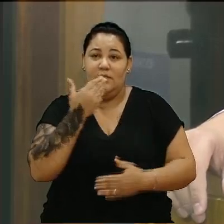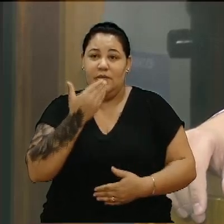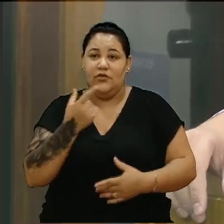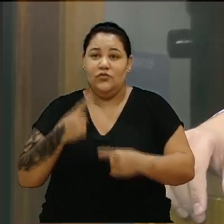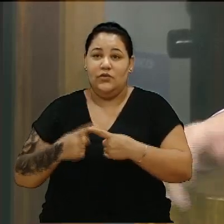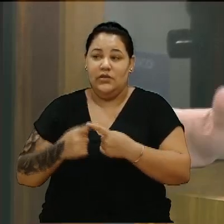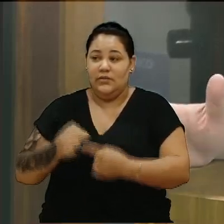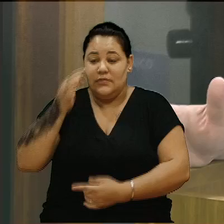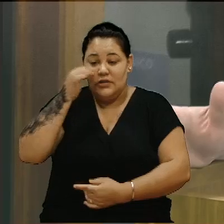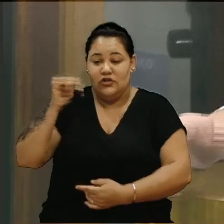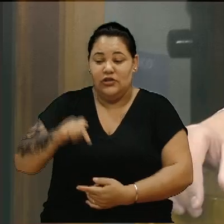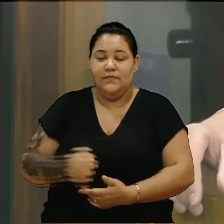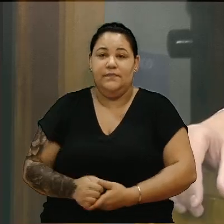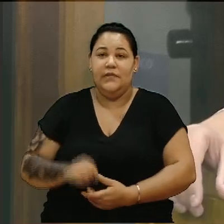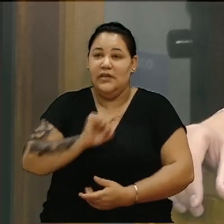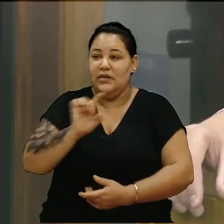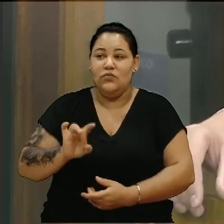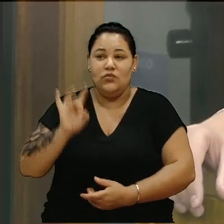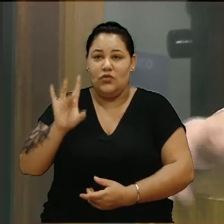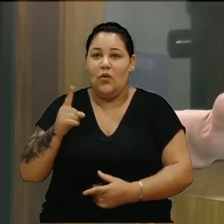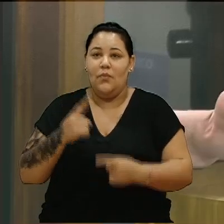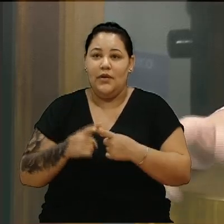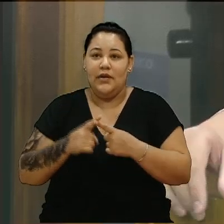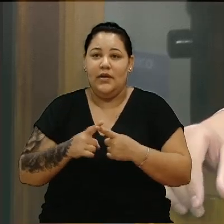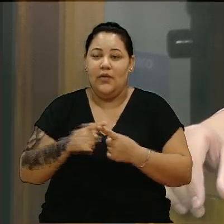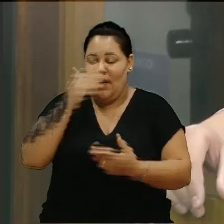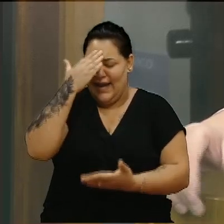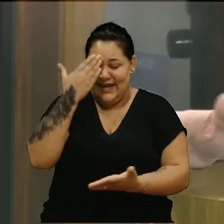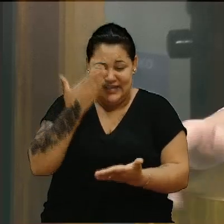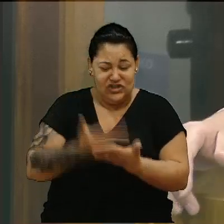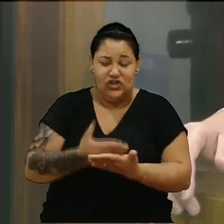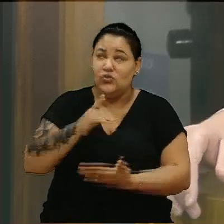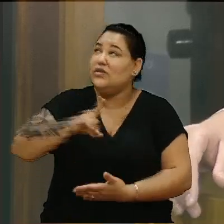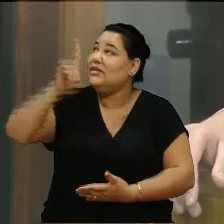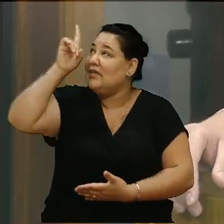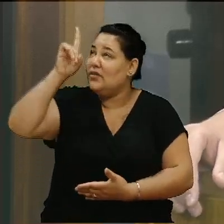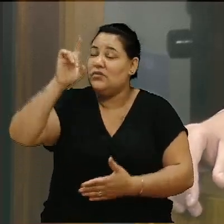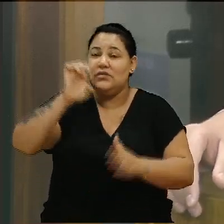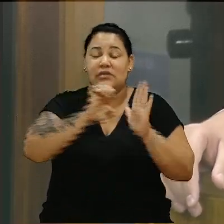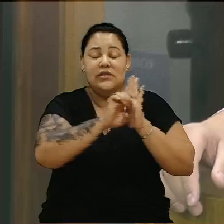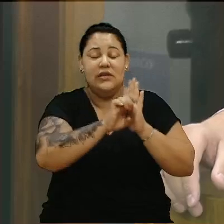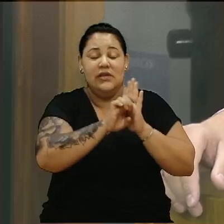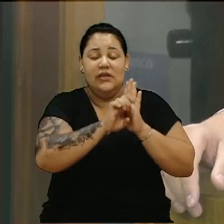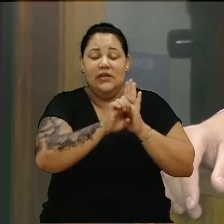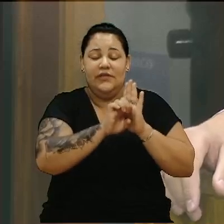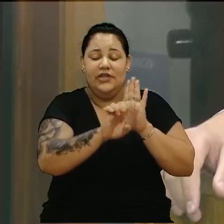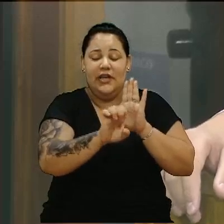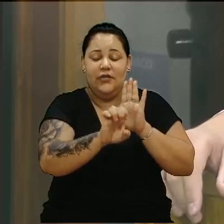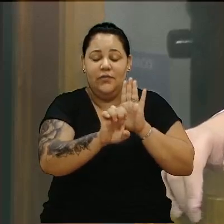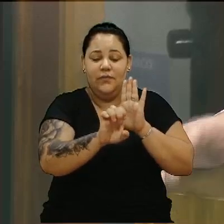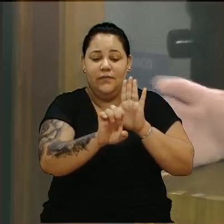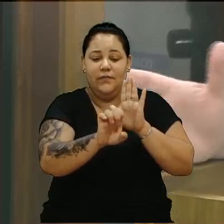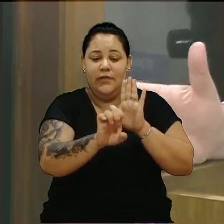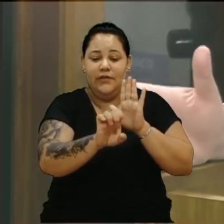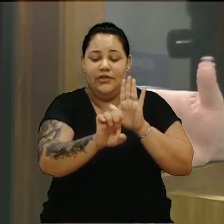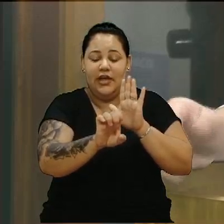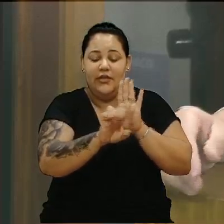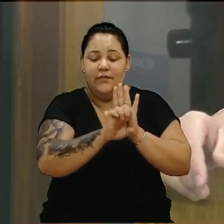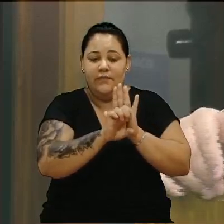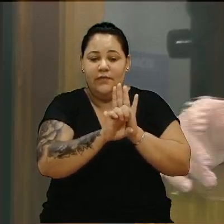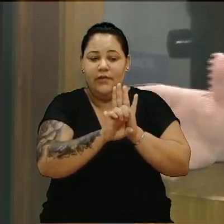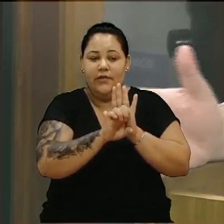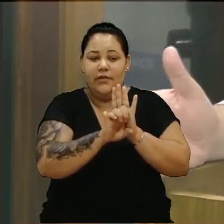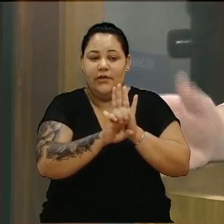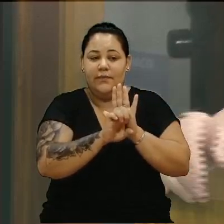aqui. E não só por ser um cristão, obviamente, um cristão evangélico, assim como o vereador Pedro Rodrigues, vereadora Daiane Melo também, e talvez algum